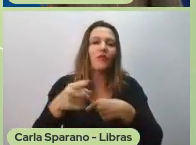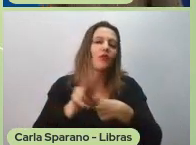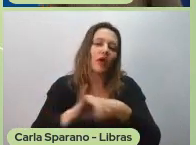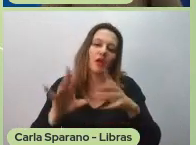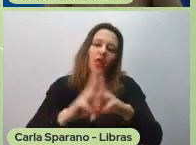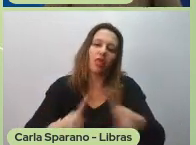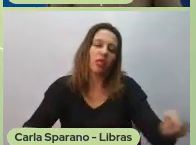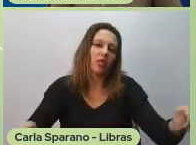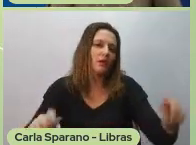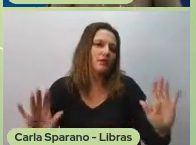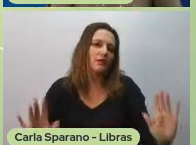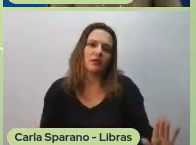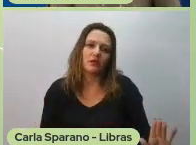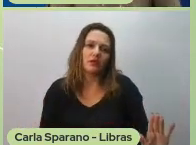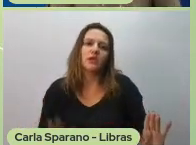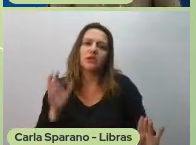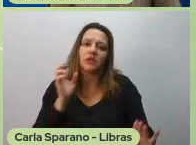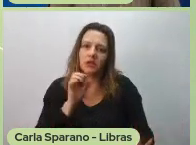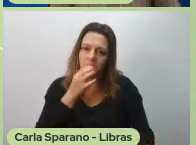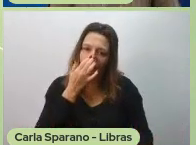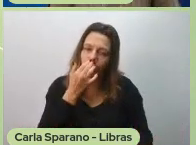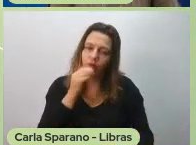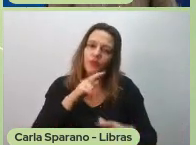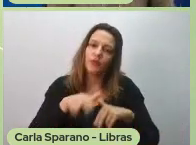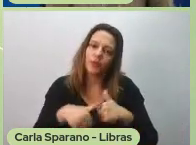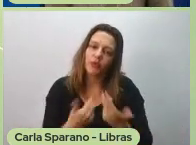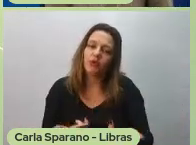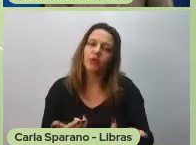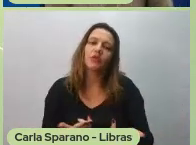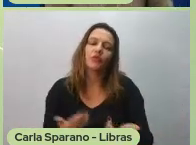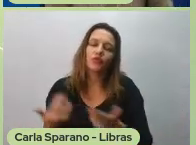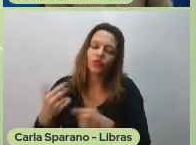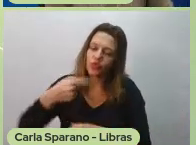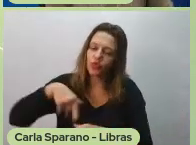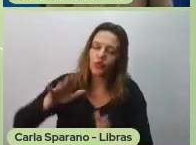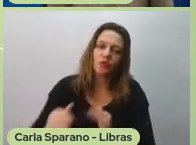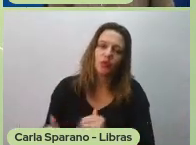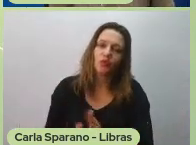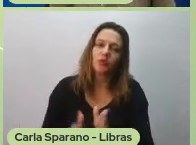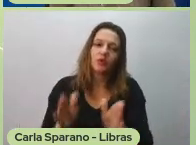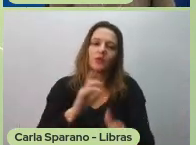considera. Então, realmente, a gente está num caminho que a gente tem